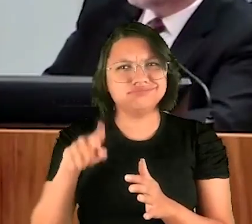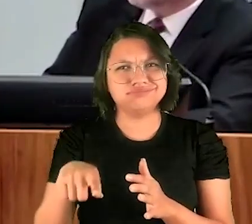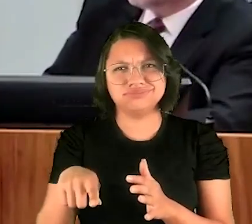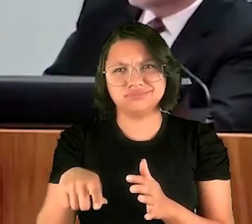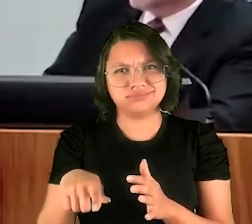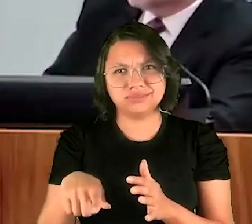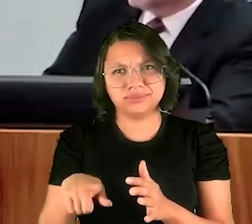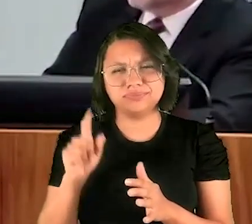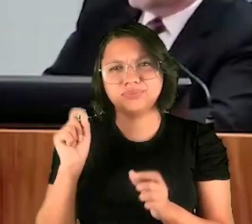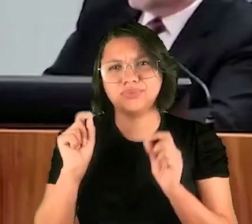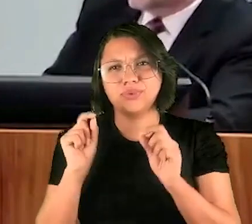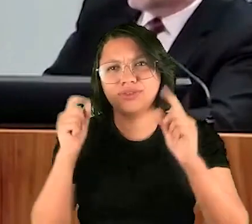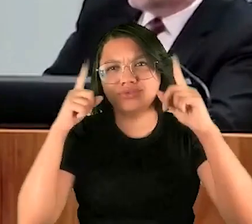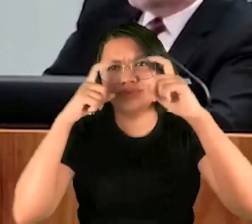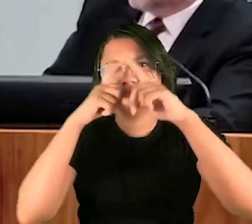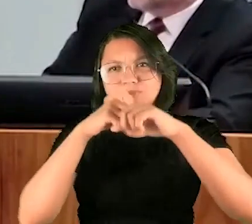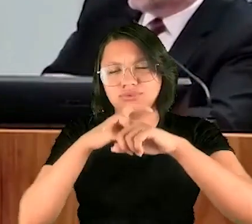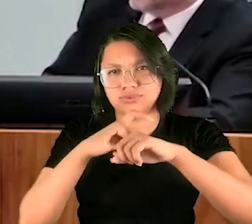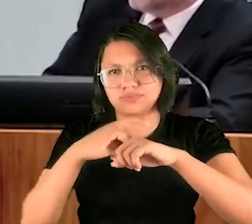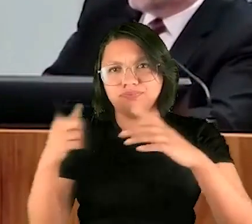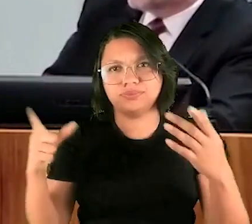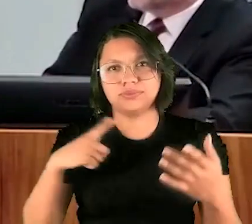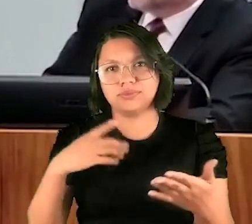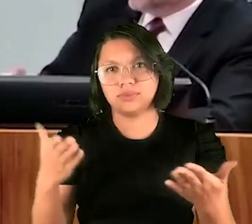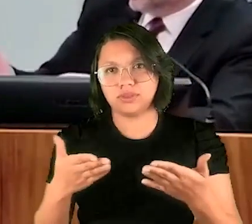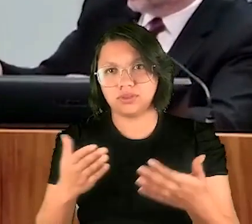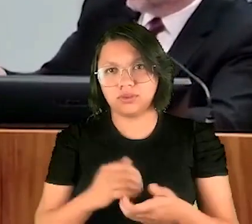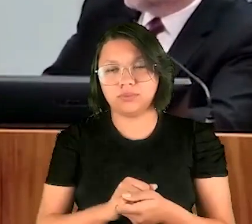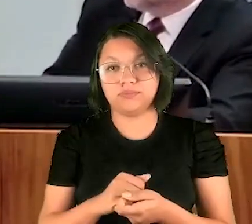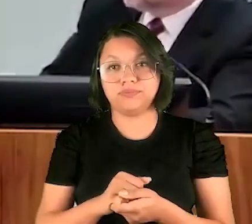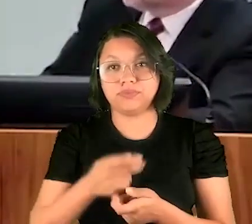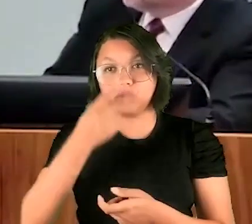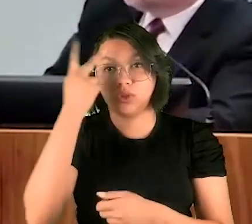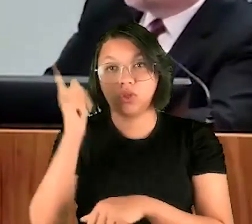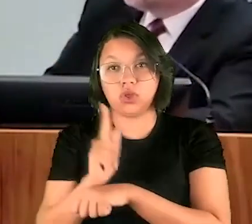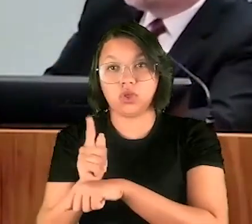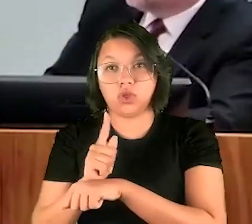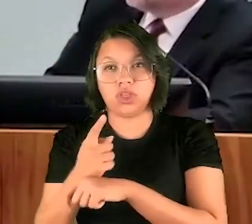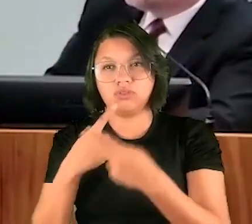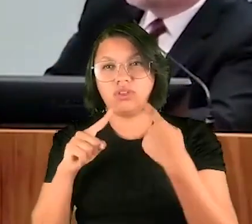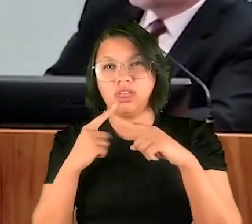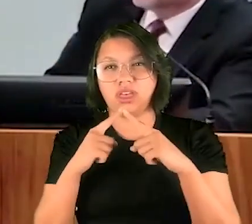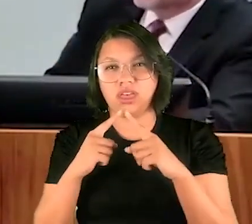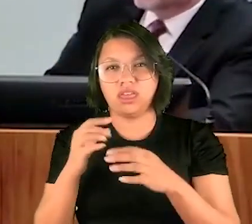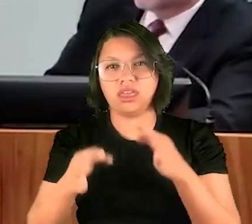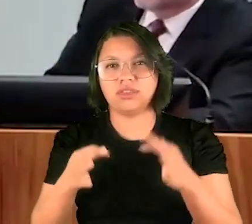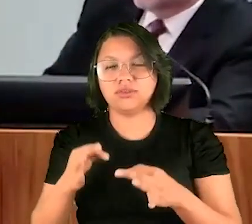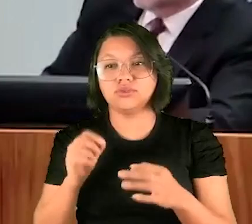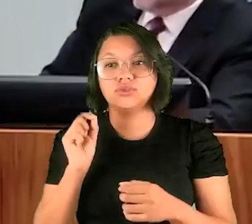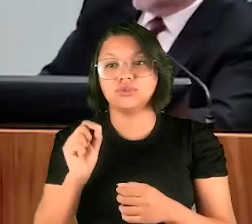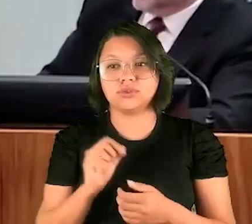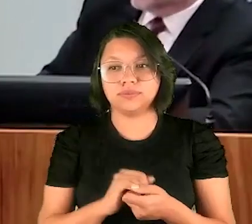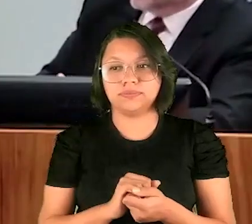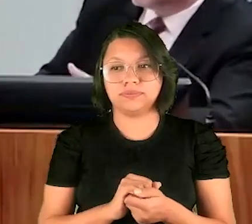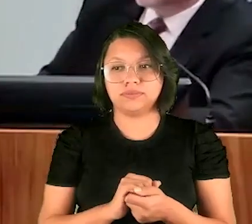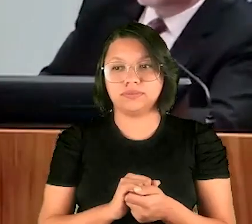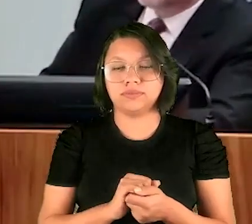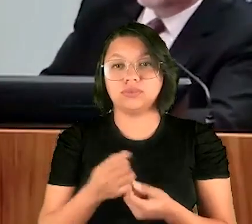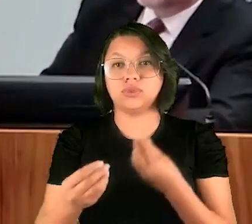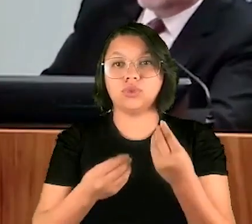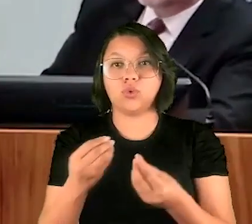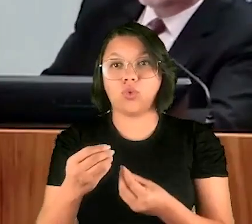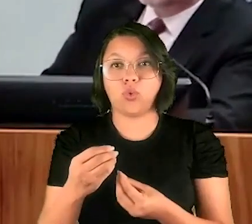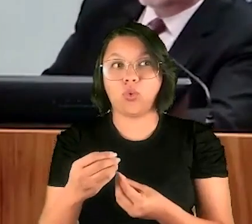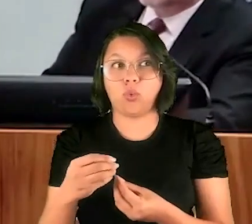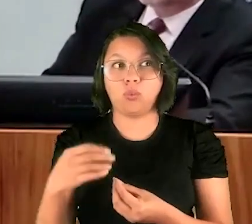Qual a dificuldade que se tem hoje, que os gestores reclamam assim da justiça? É que, como os custos são